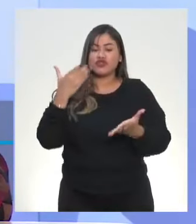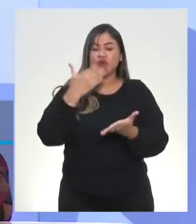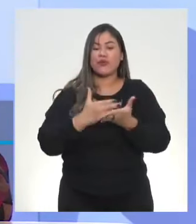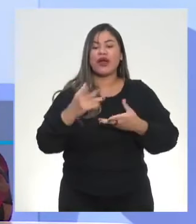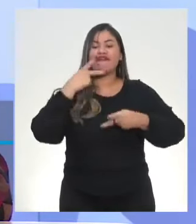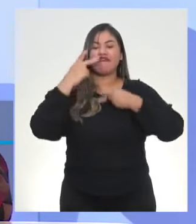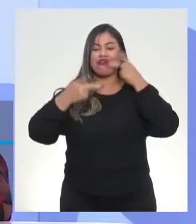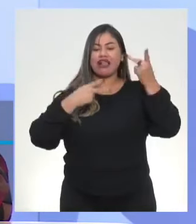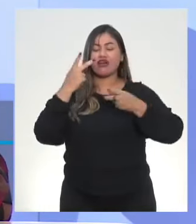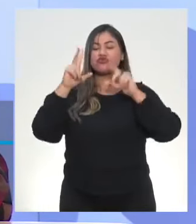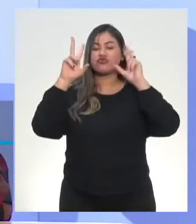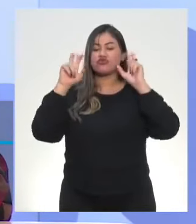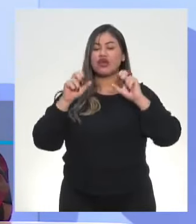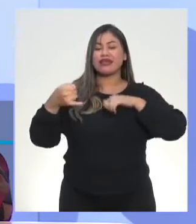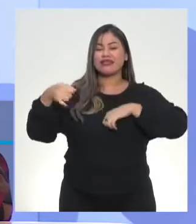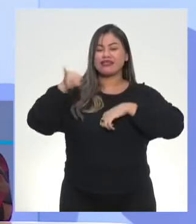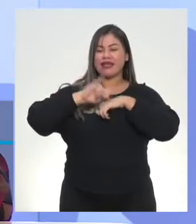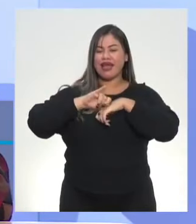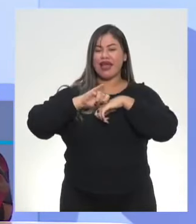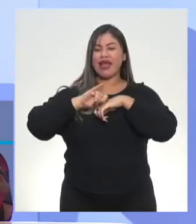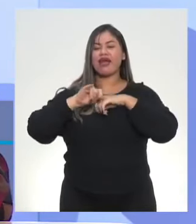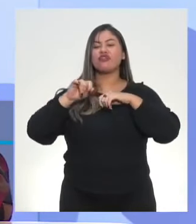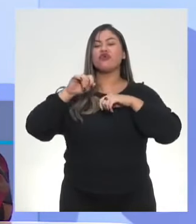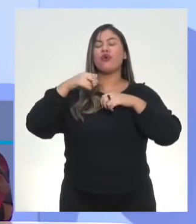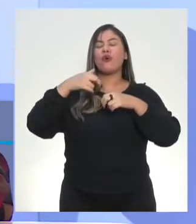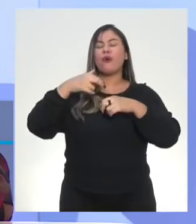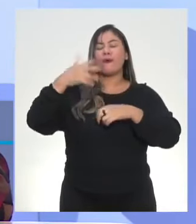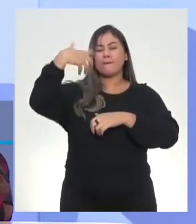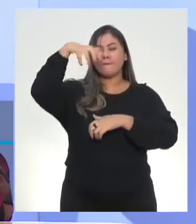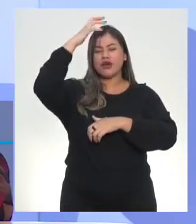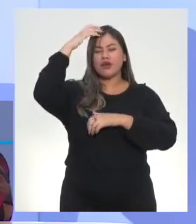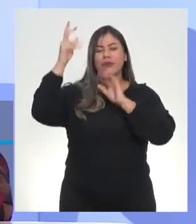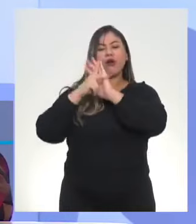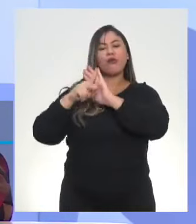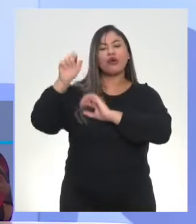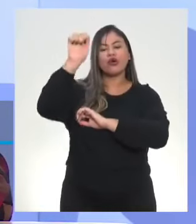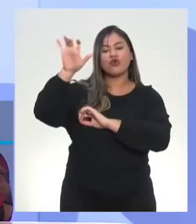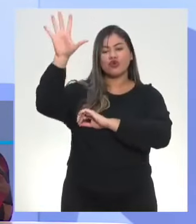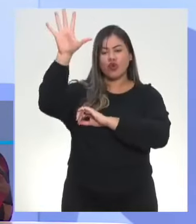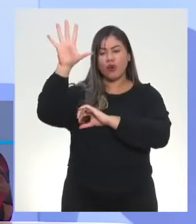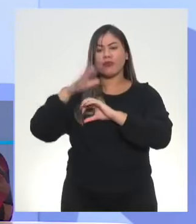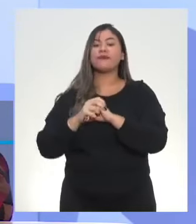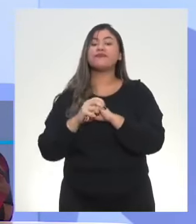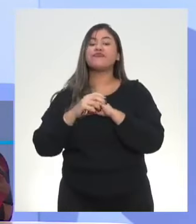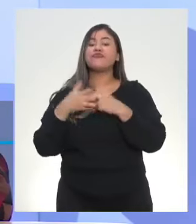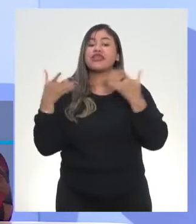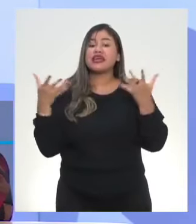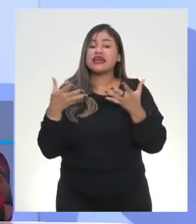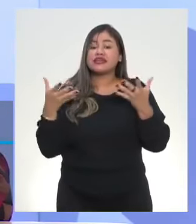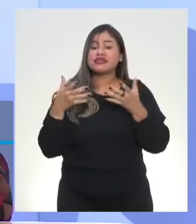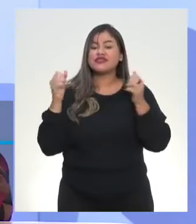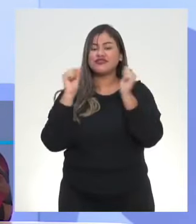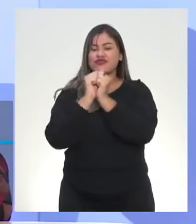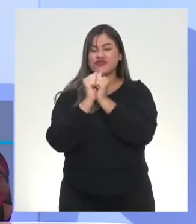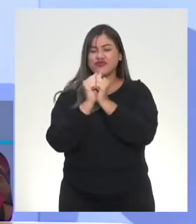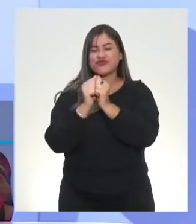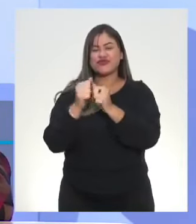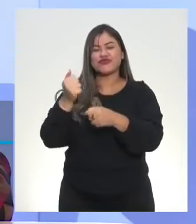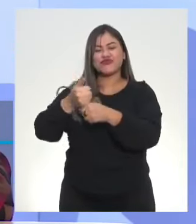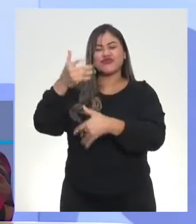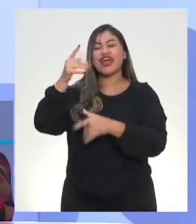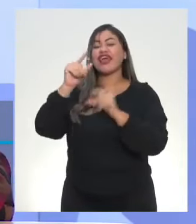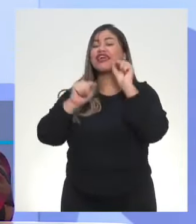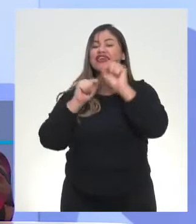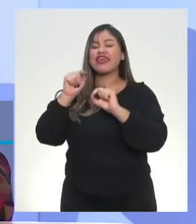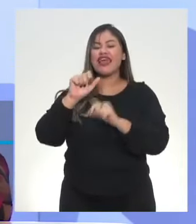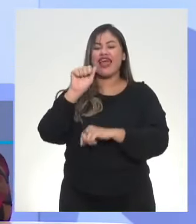da centralização das monarquias europeias. Quem vai estar junto com a gente nas interações dessa aula é o